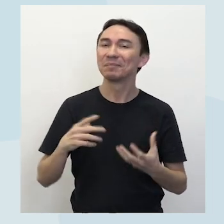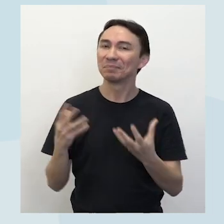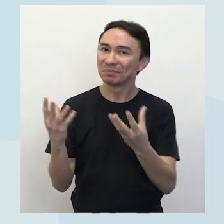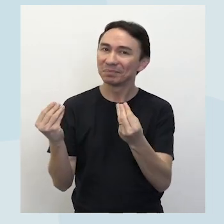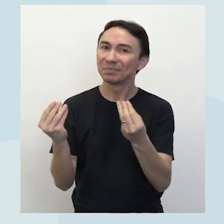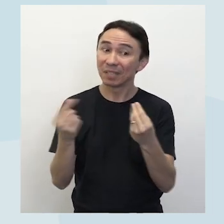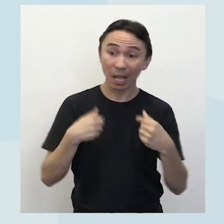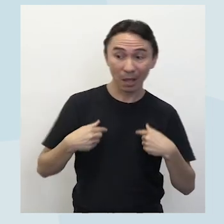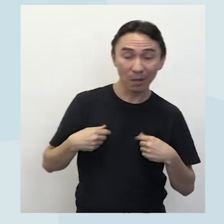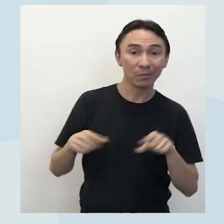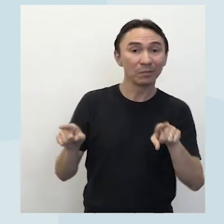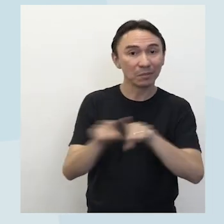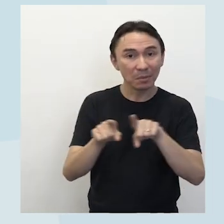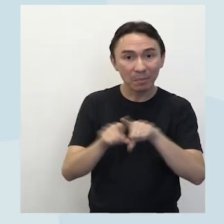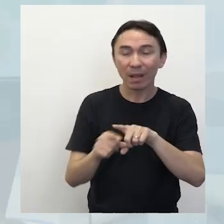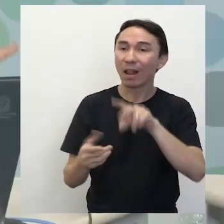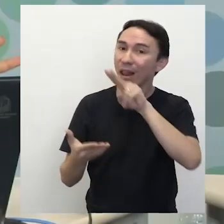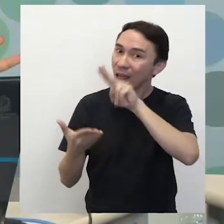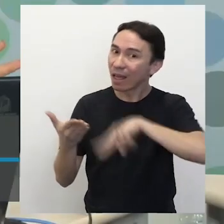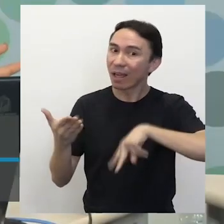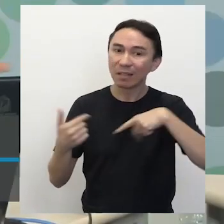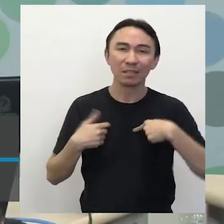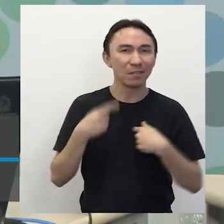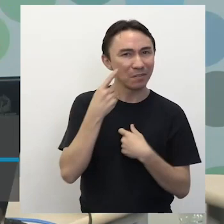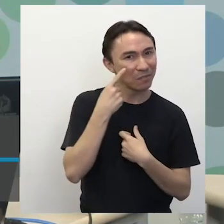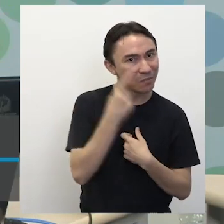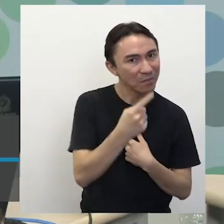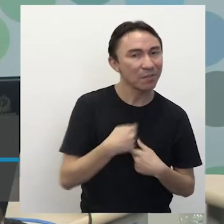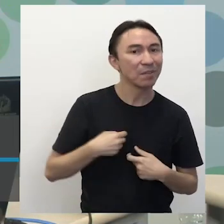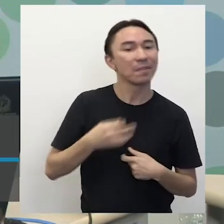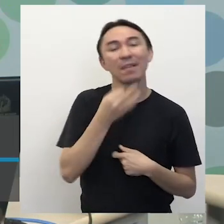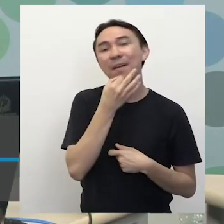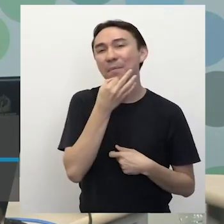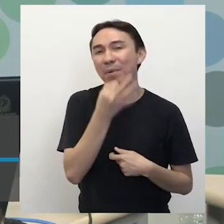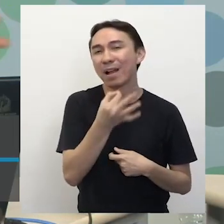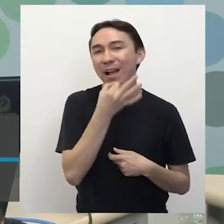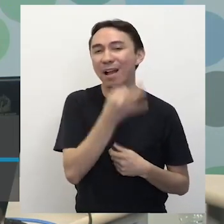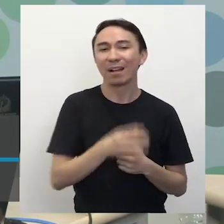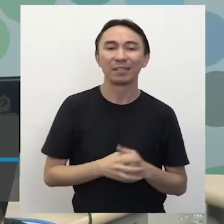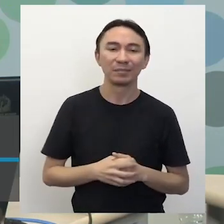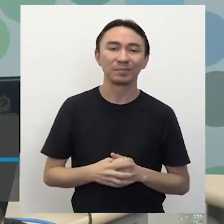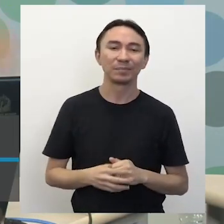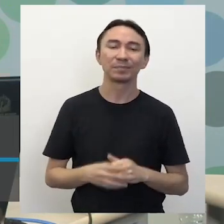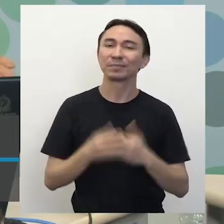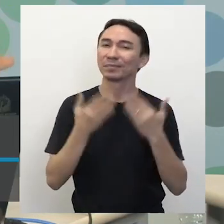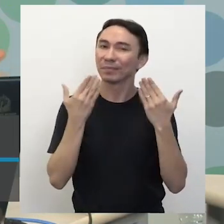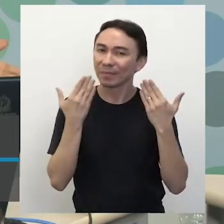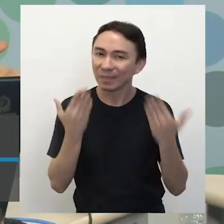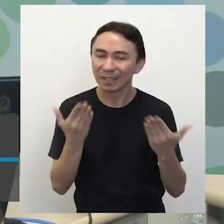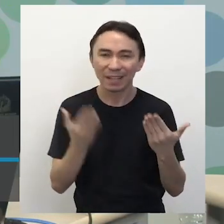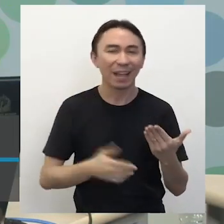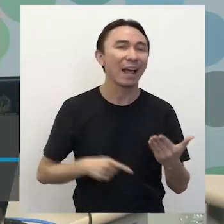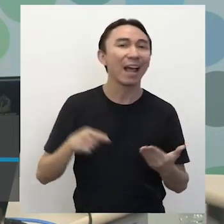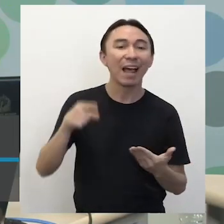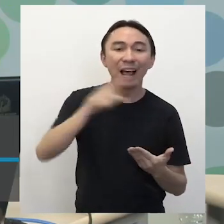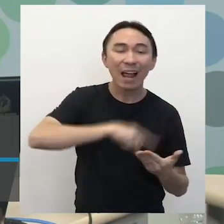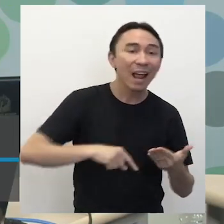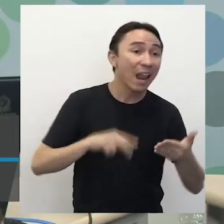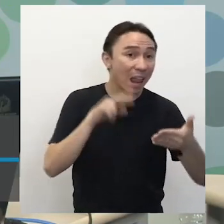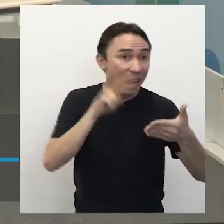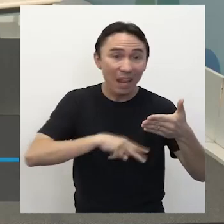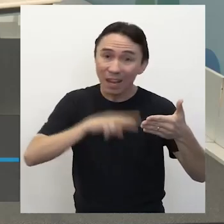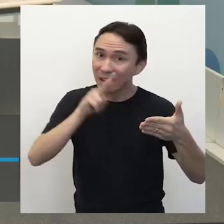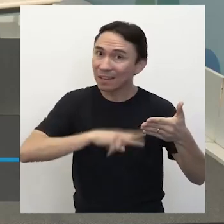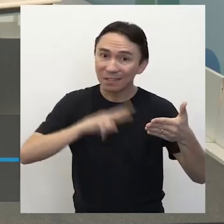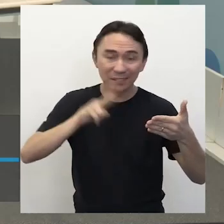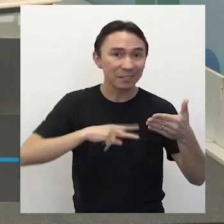eu li, vocês viram que eu dei minha opinião lá, se ela traiu ou não traiu. Gente, olha, despertar a vontade de leitura é o sonho de todo professor,